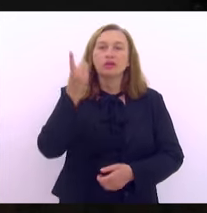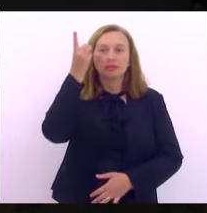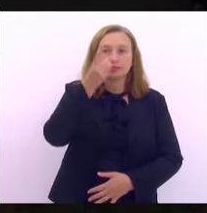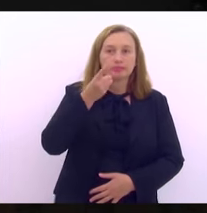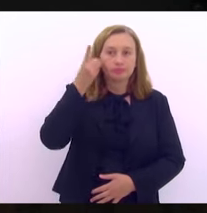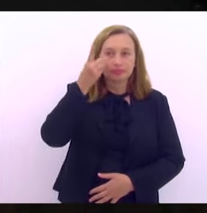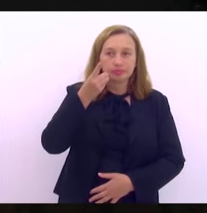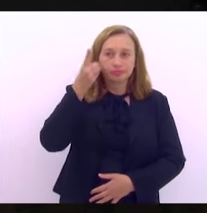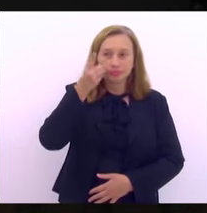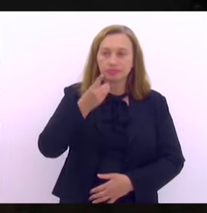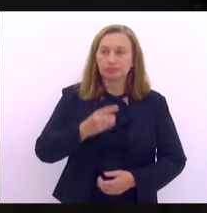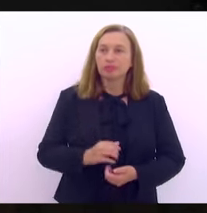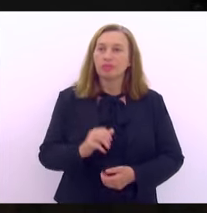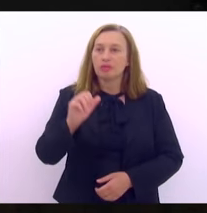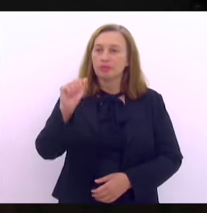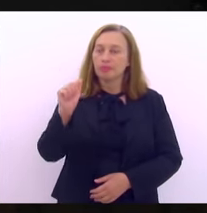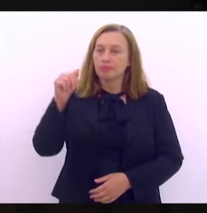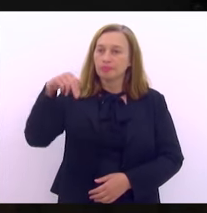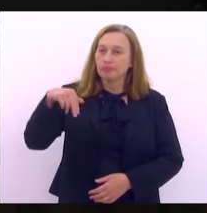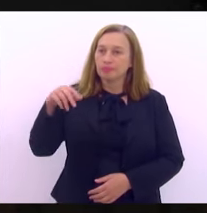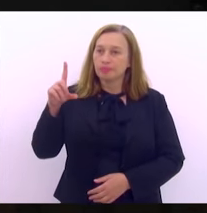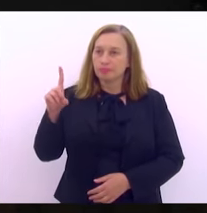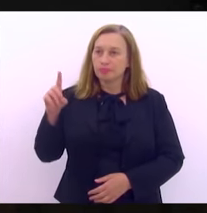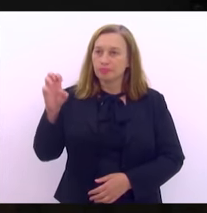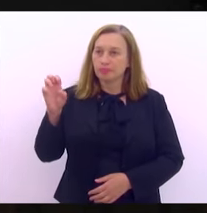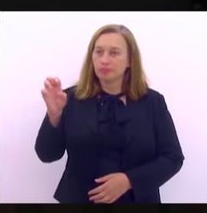deputado Anderson Moraes.